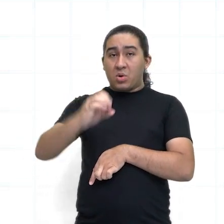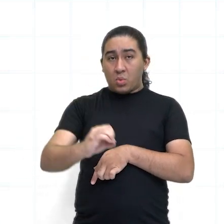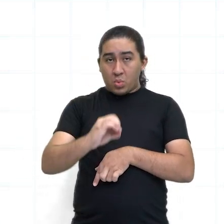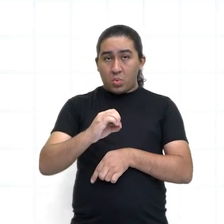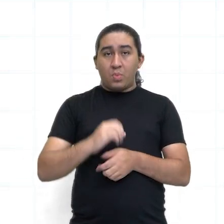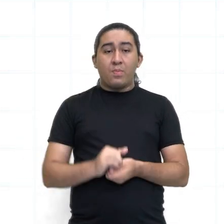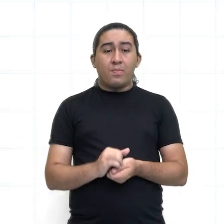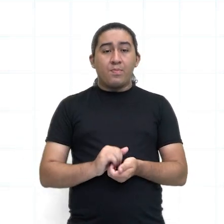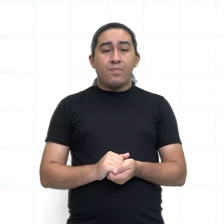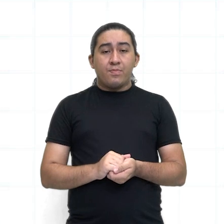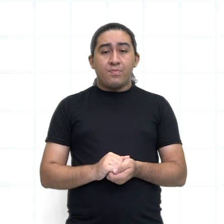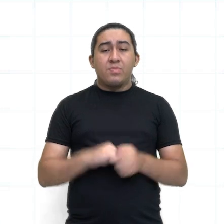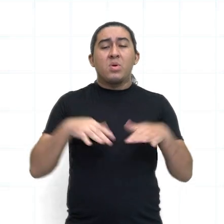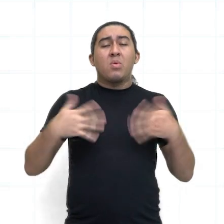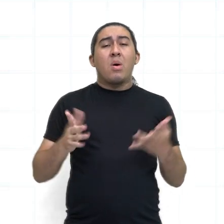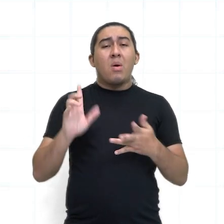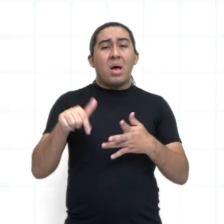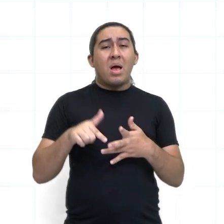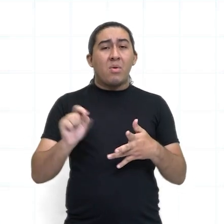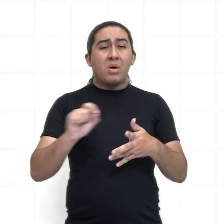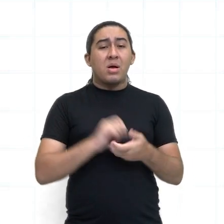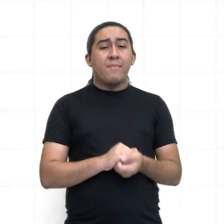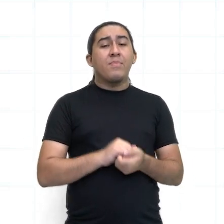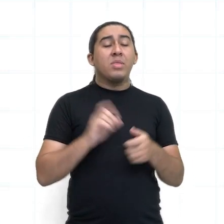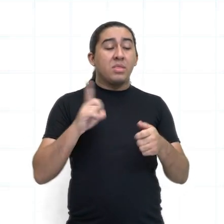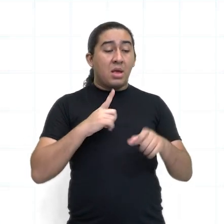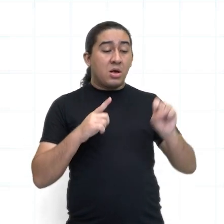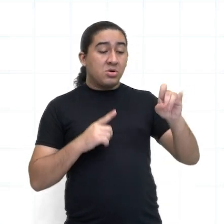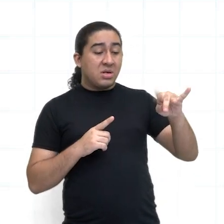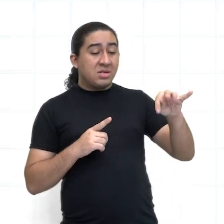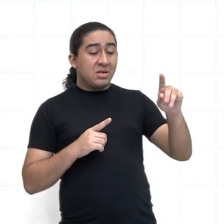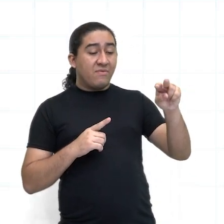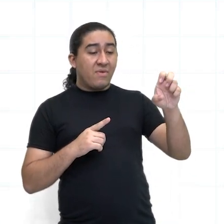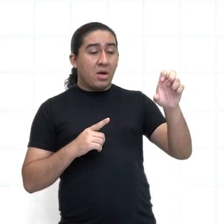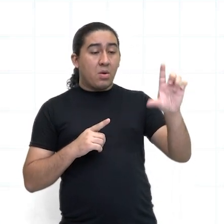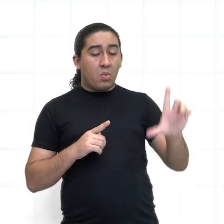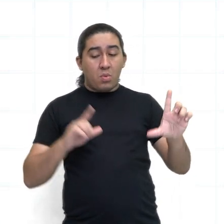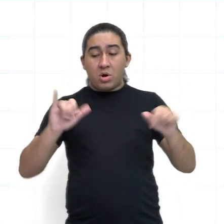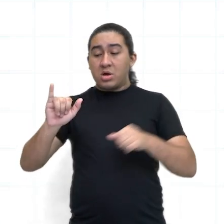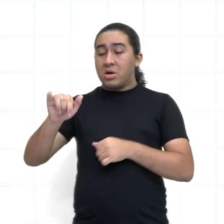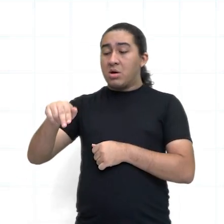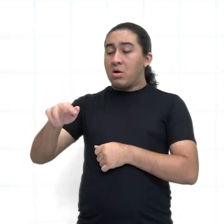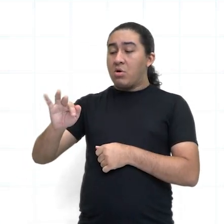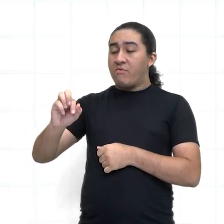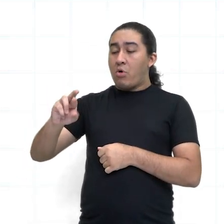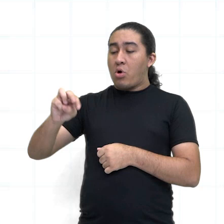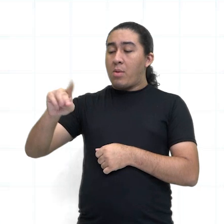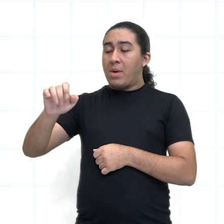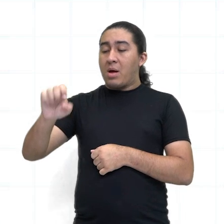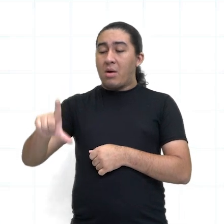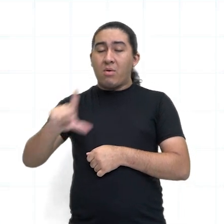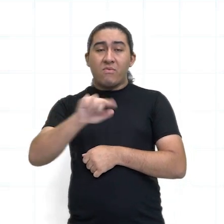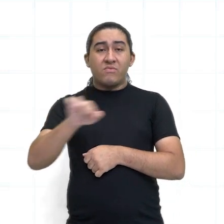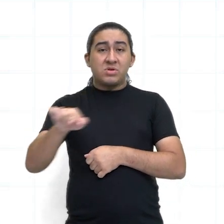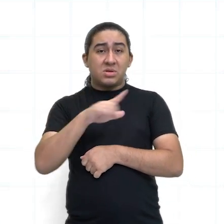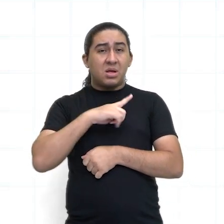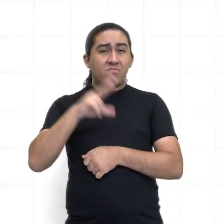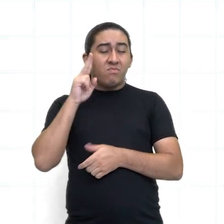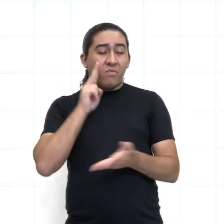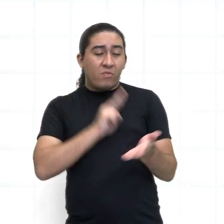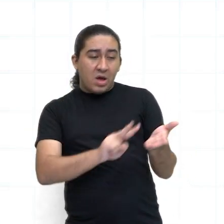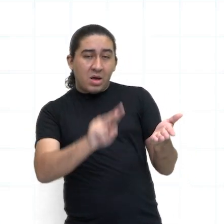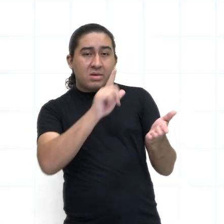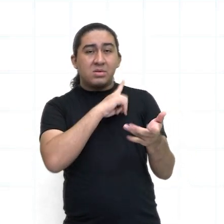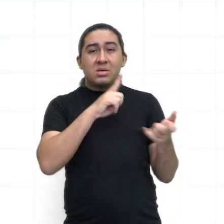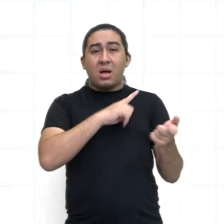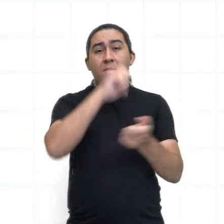gestualismo. Qual é o sensível e o informal? Vai ter algumas formas que vão ter sensações, você